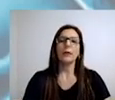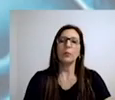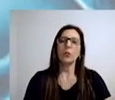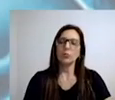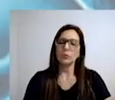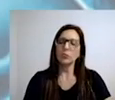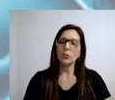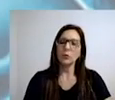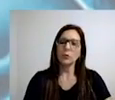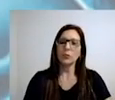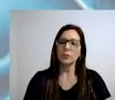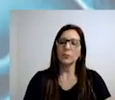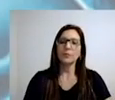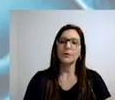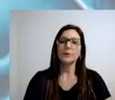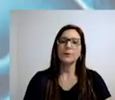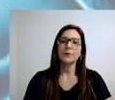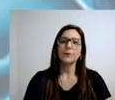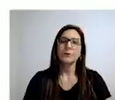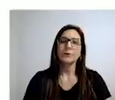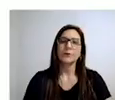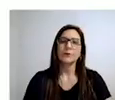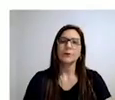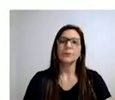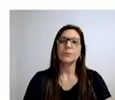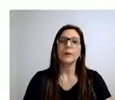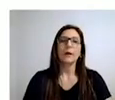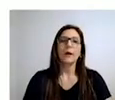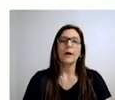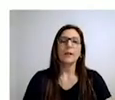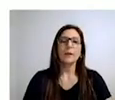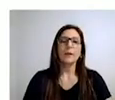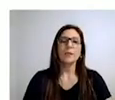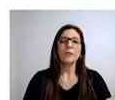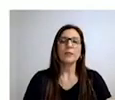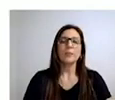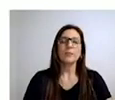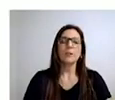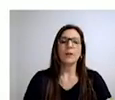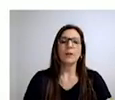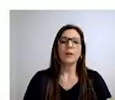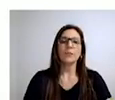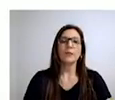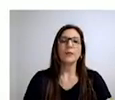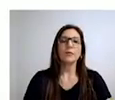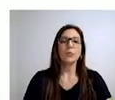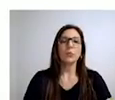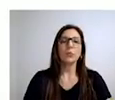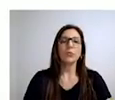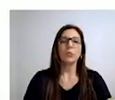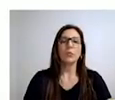que é o arcabouço dos cromossomos. Aqui na imagem nós temos o desenho de